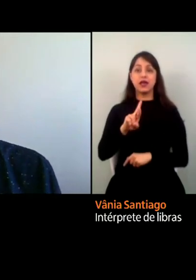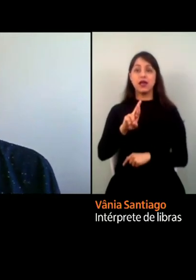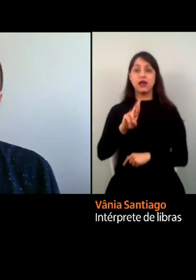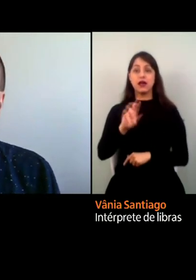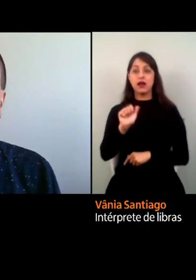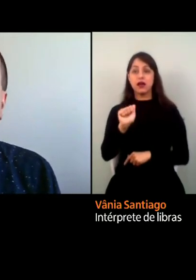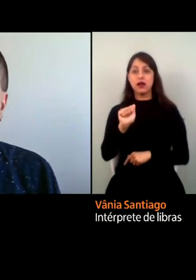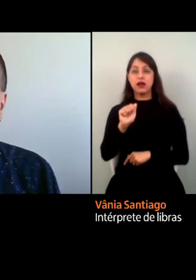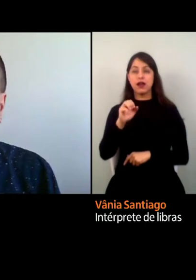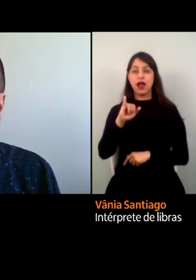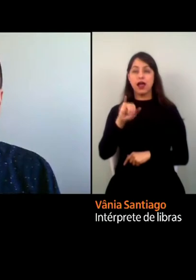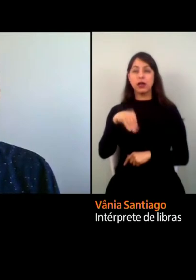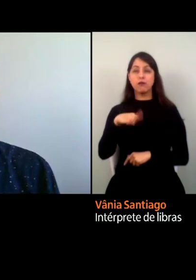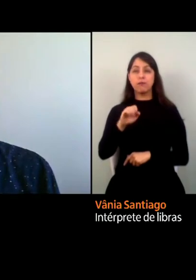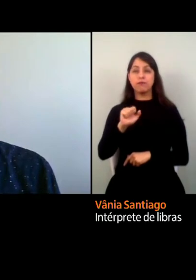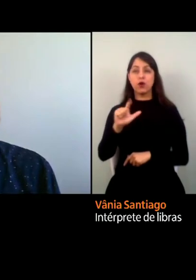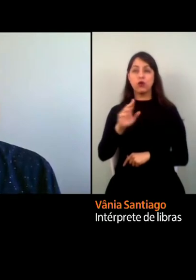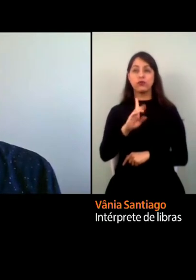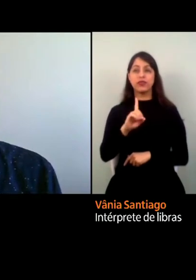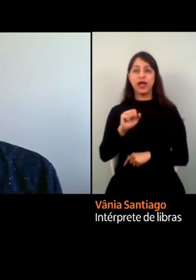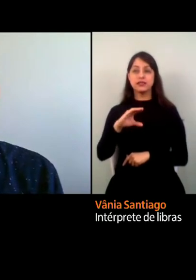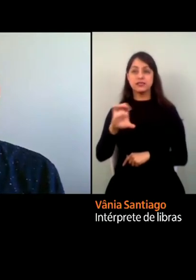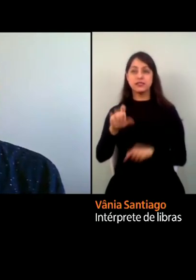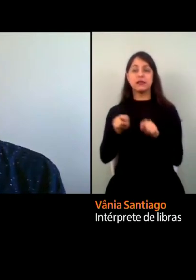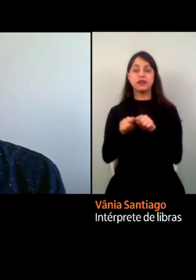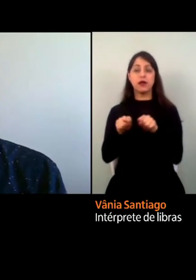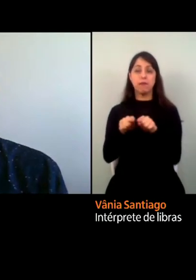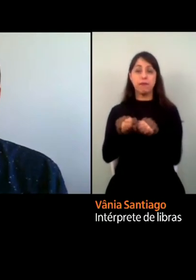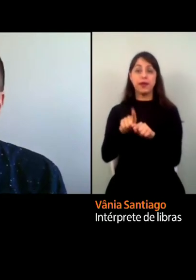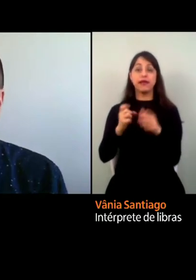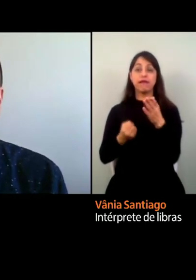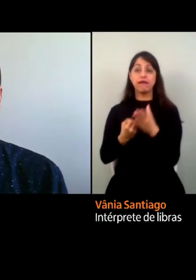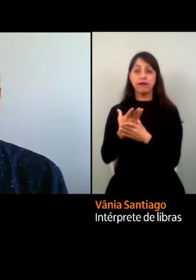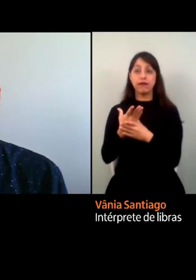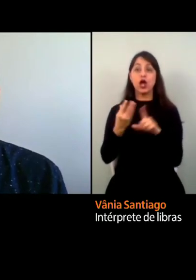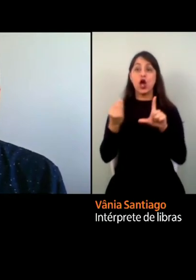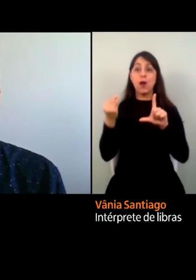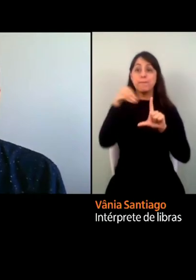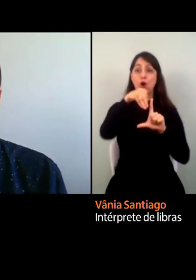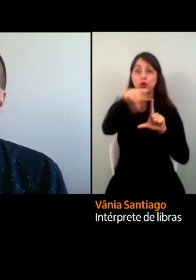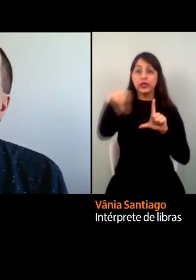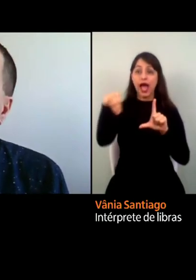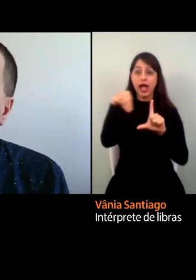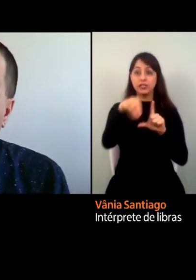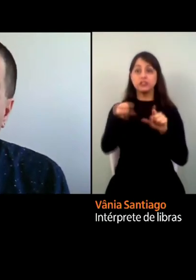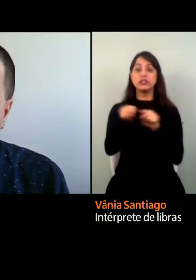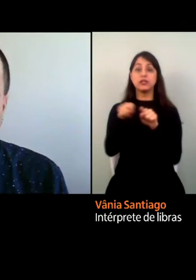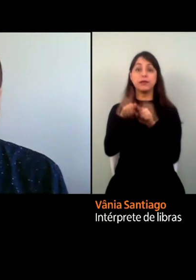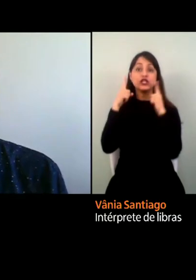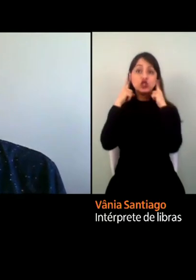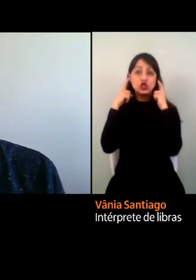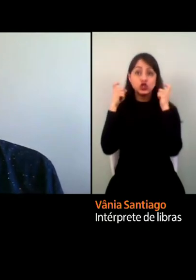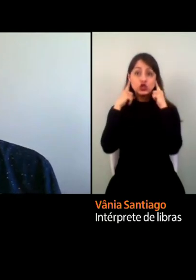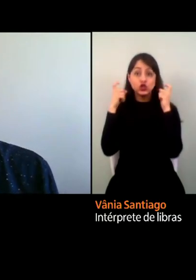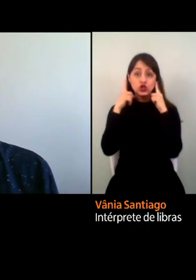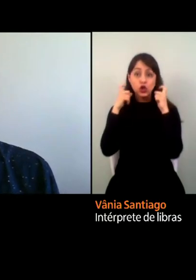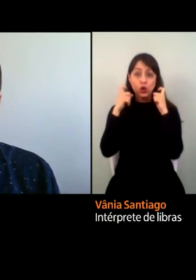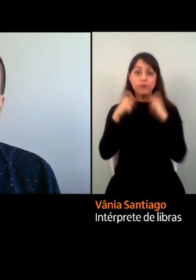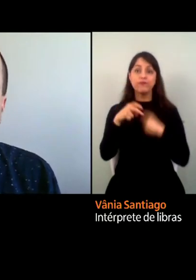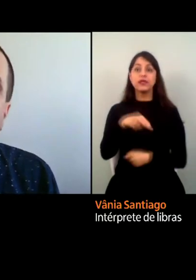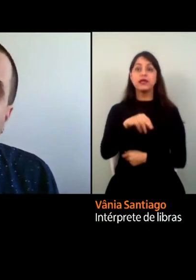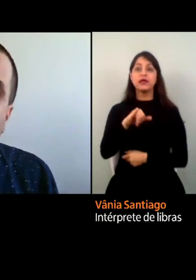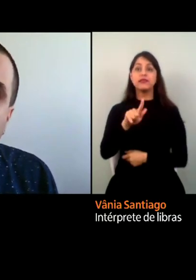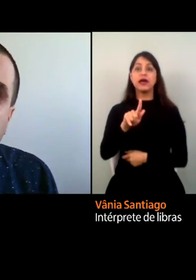começo, e assinou a montagem e a edição de som revolucionárias de Night Mail, filme